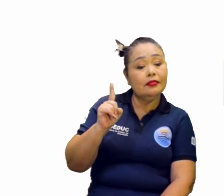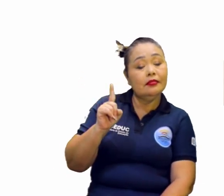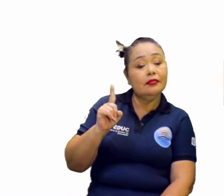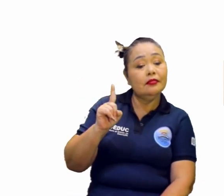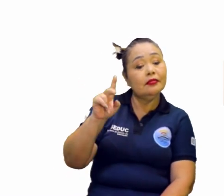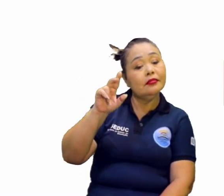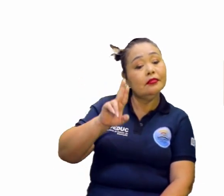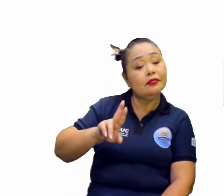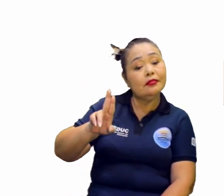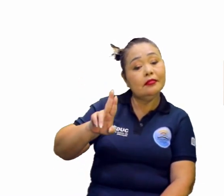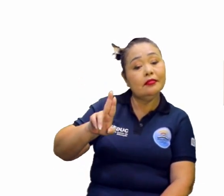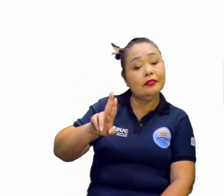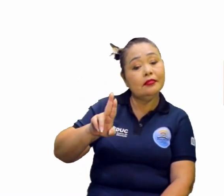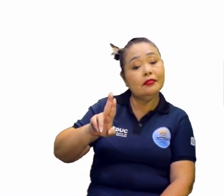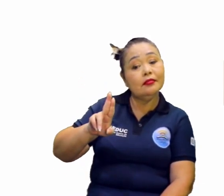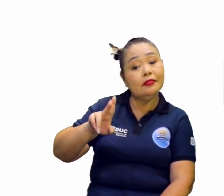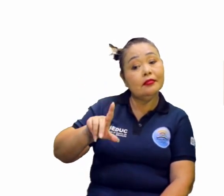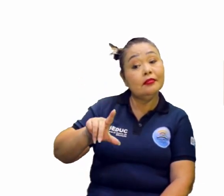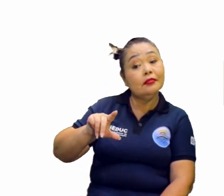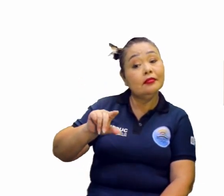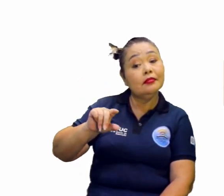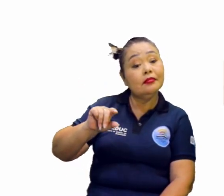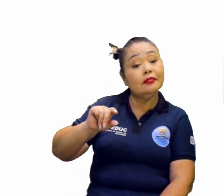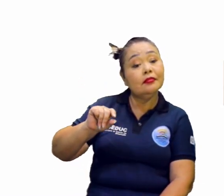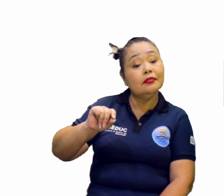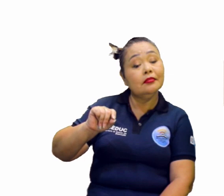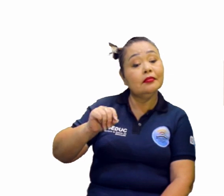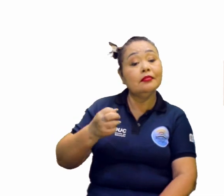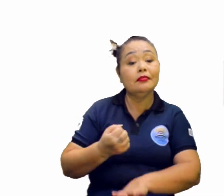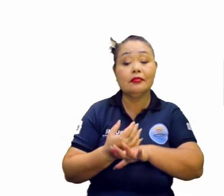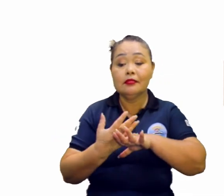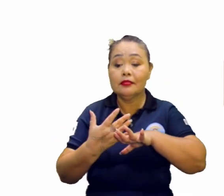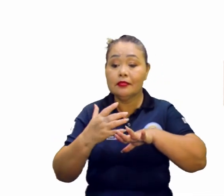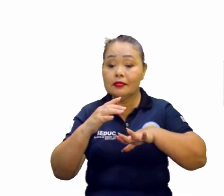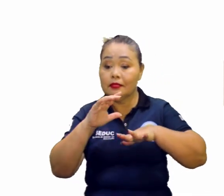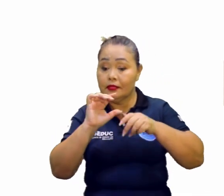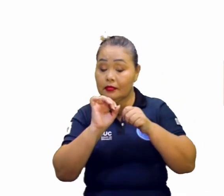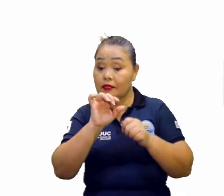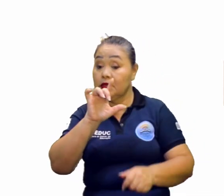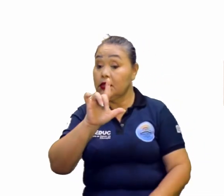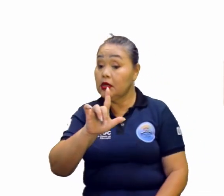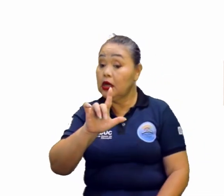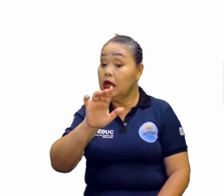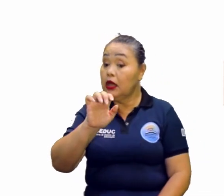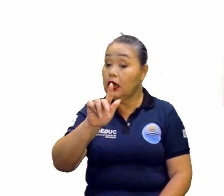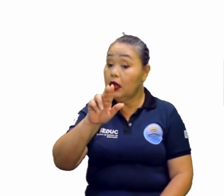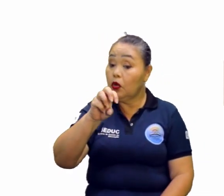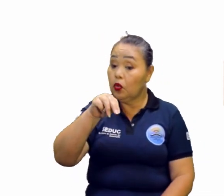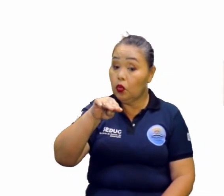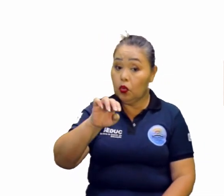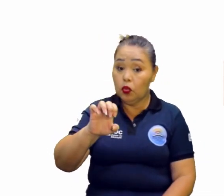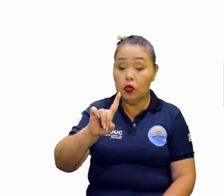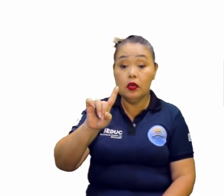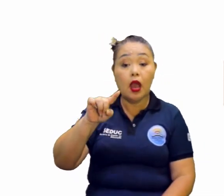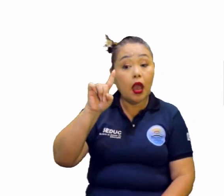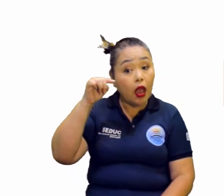de preferência, plantas leguminosas, uma vez que aproveitam